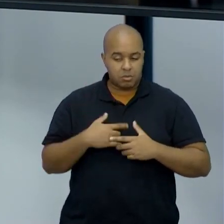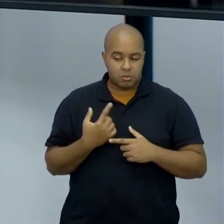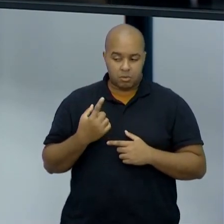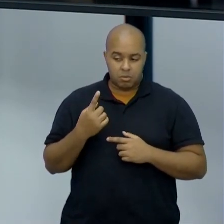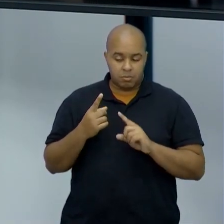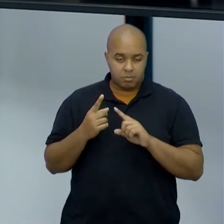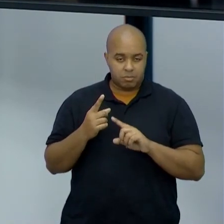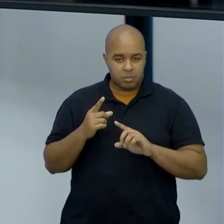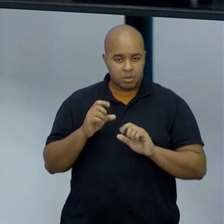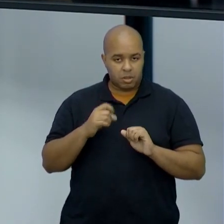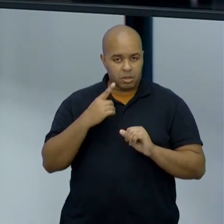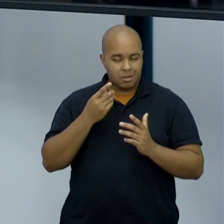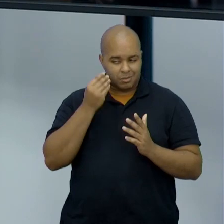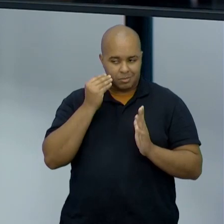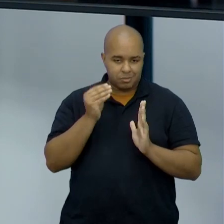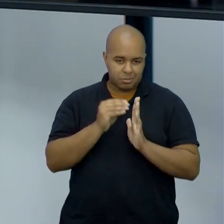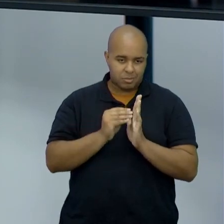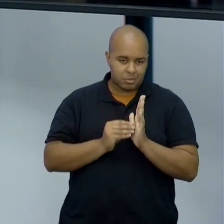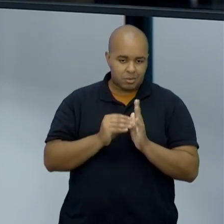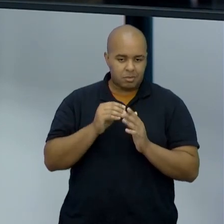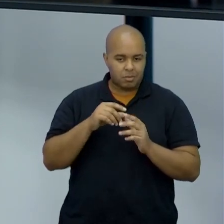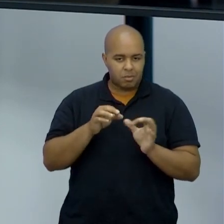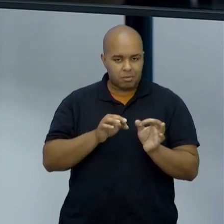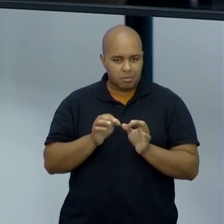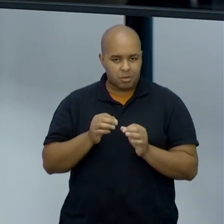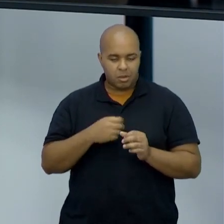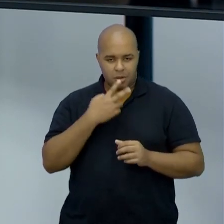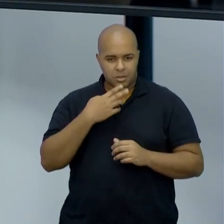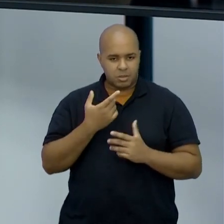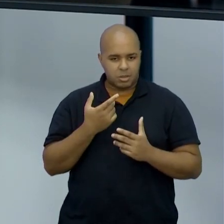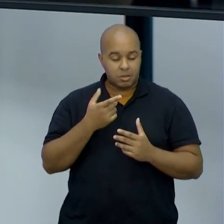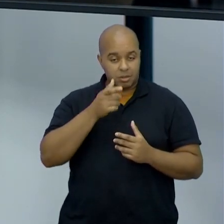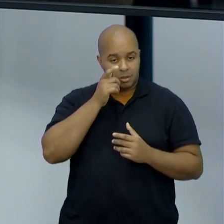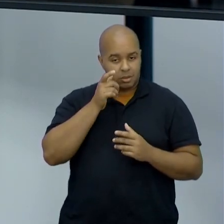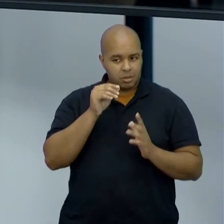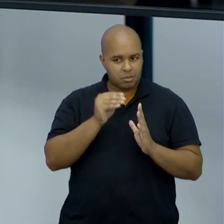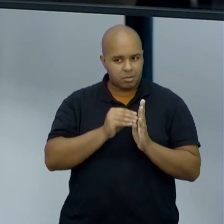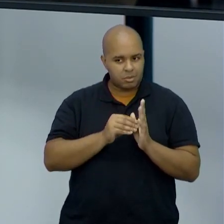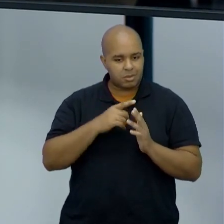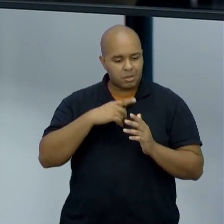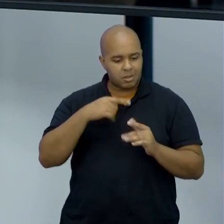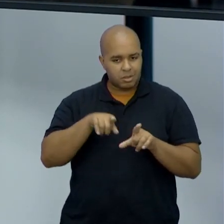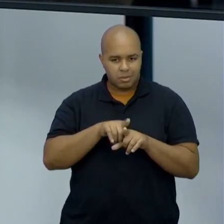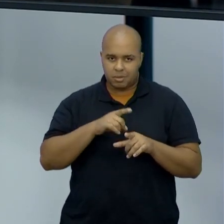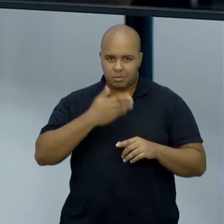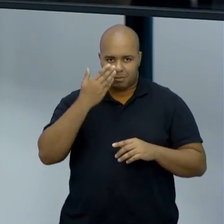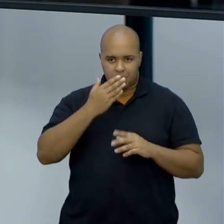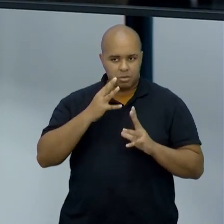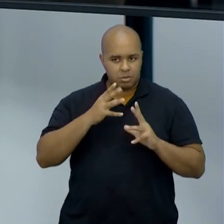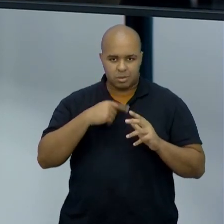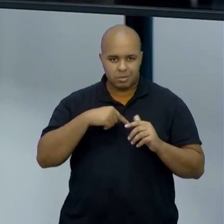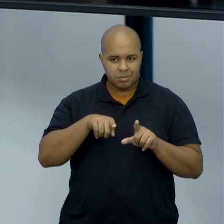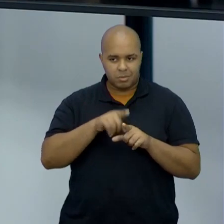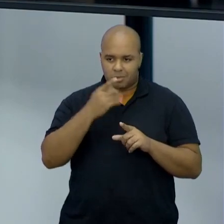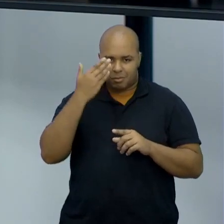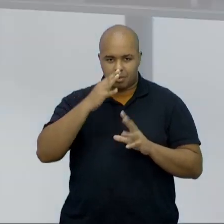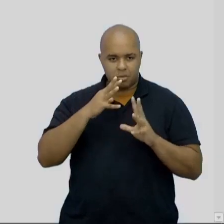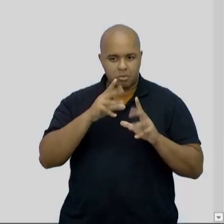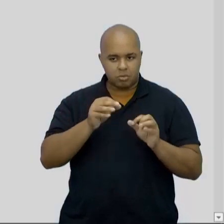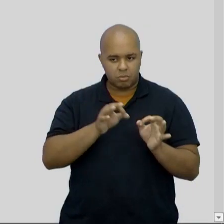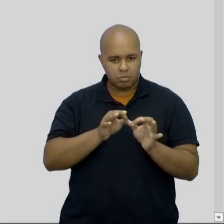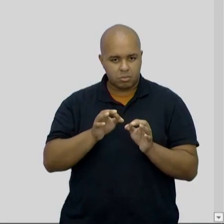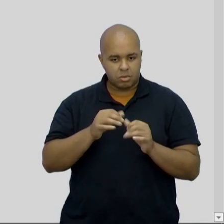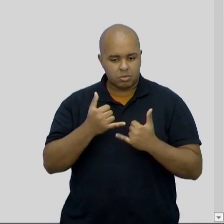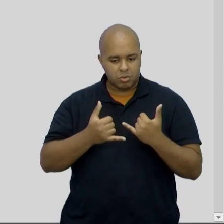Um elemento aqui que eu quis colocar nesse manual que eu achei interessante de ter e eu não vejo em todos os manuais